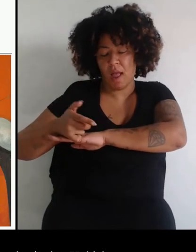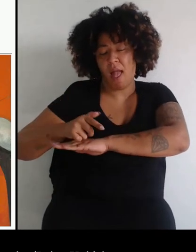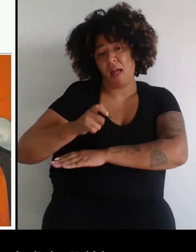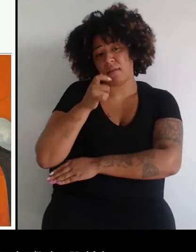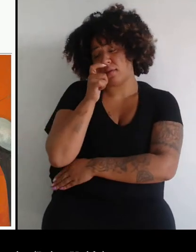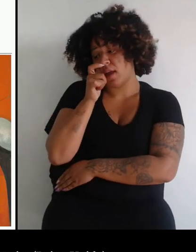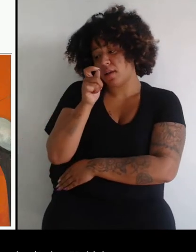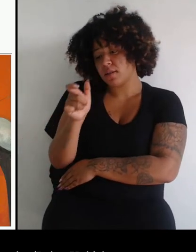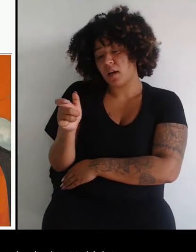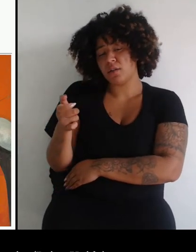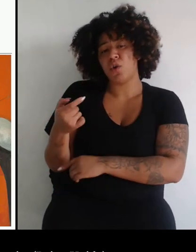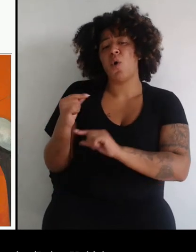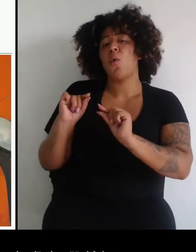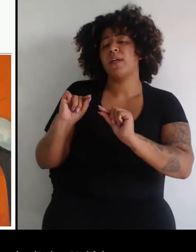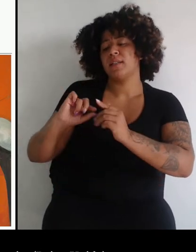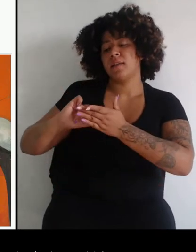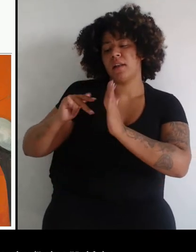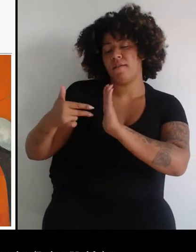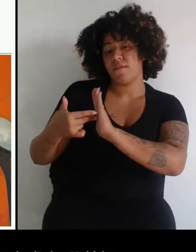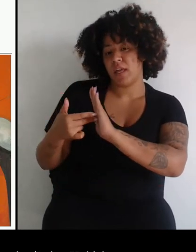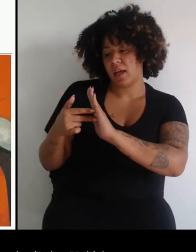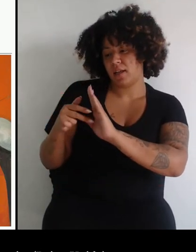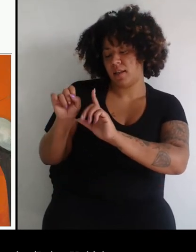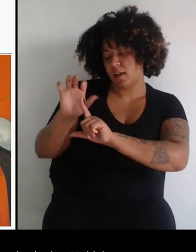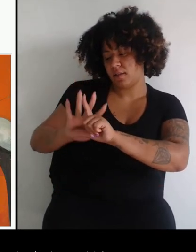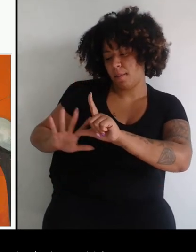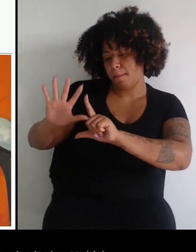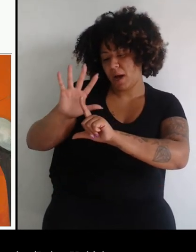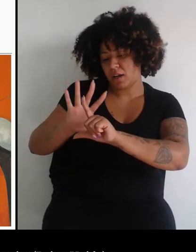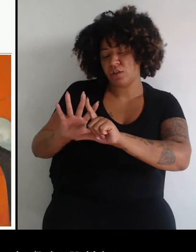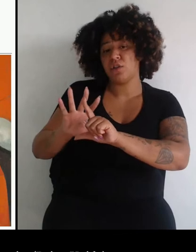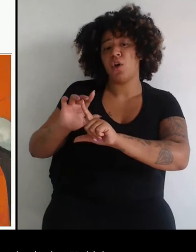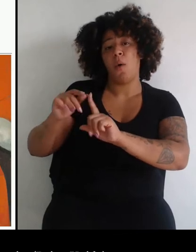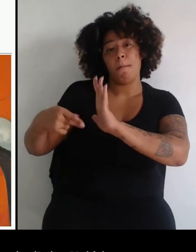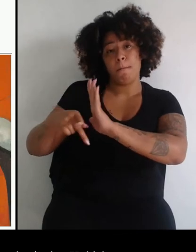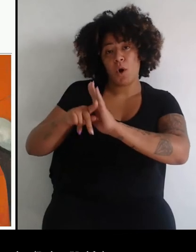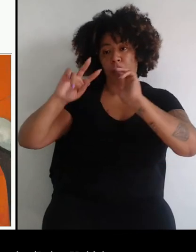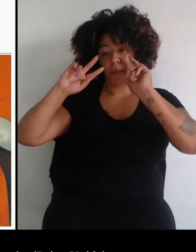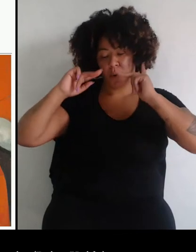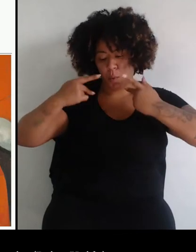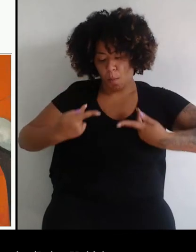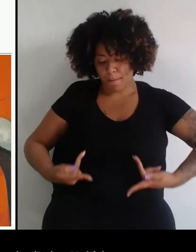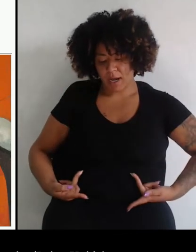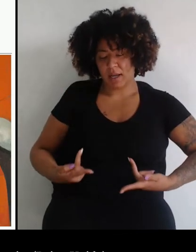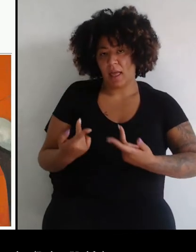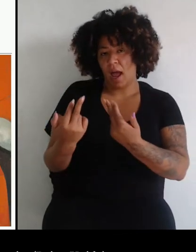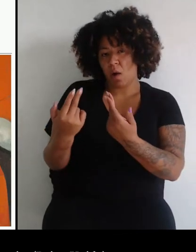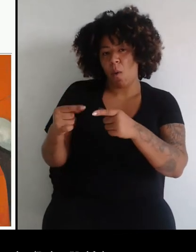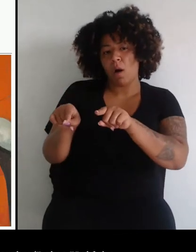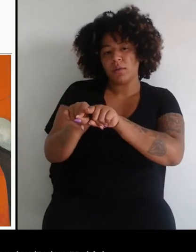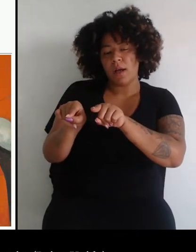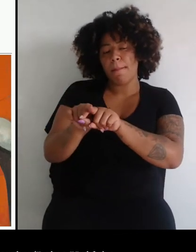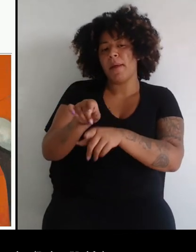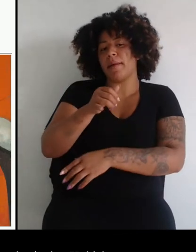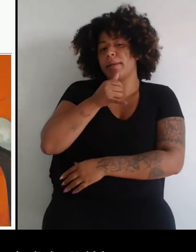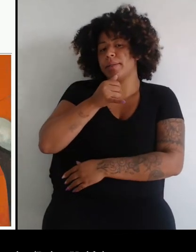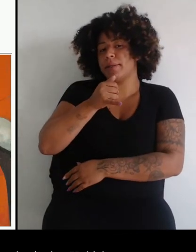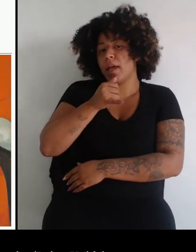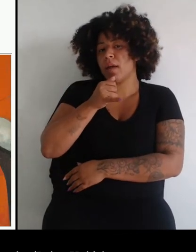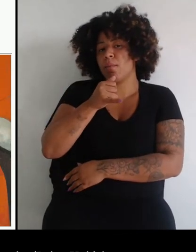é que são essas figuras são figuras parcialmente humanas parcialmente animais parecem algumas